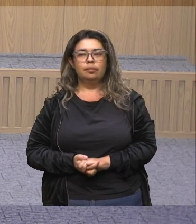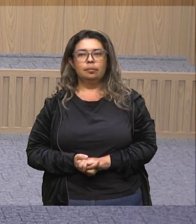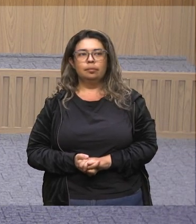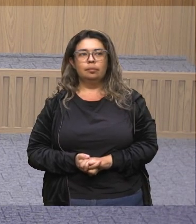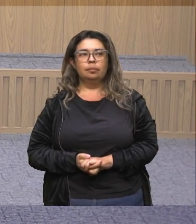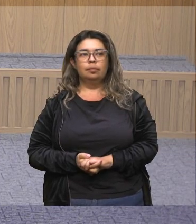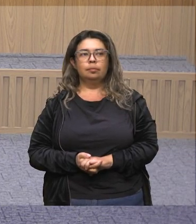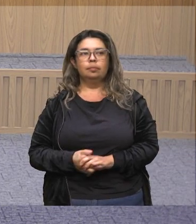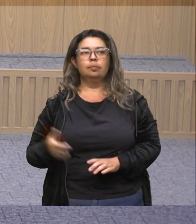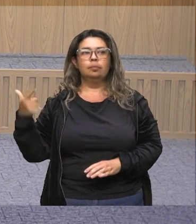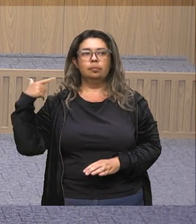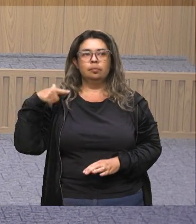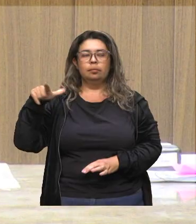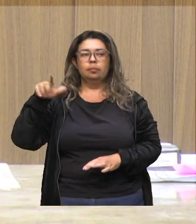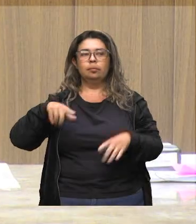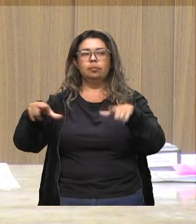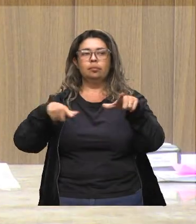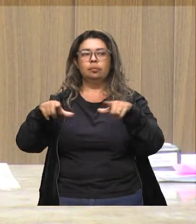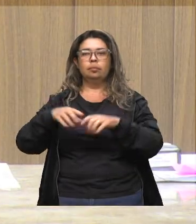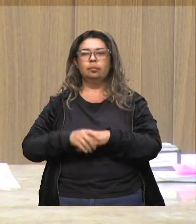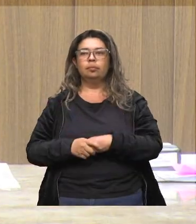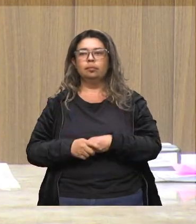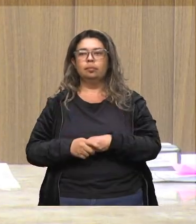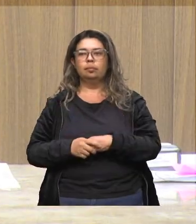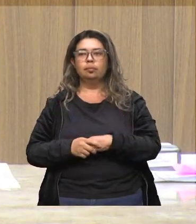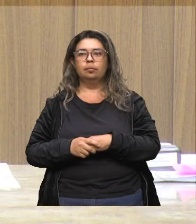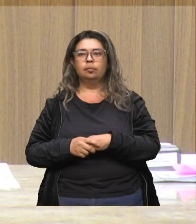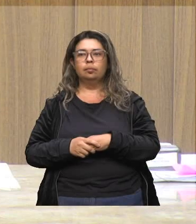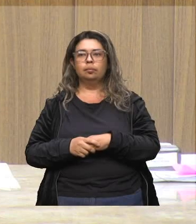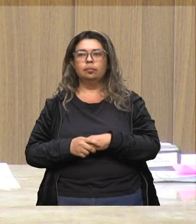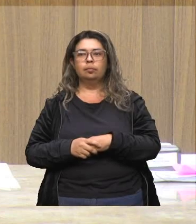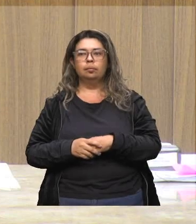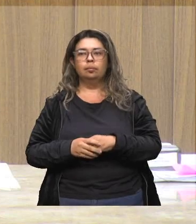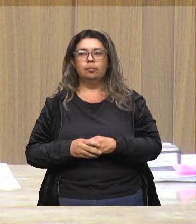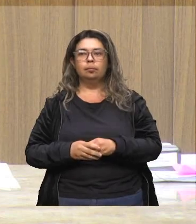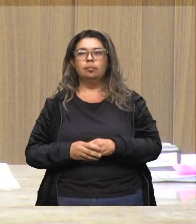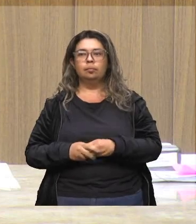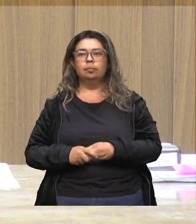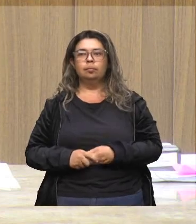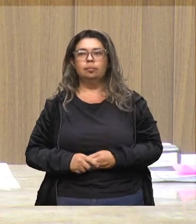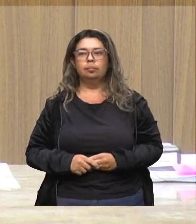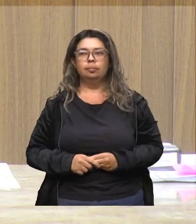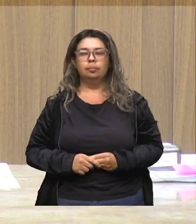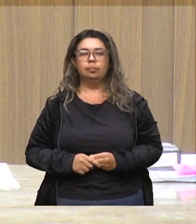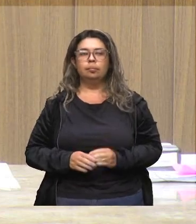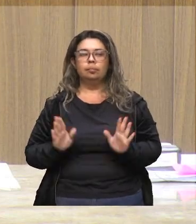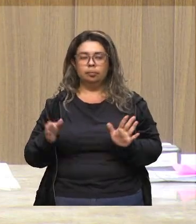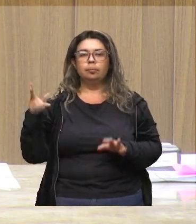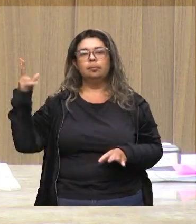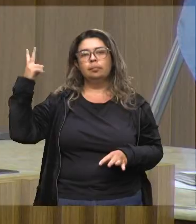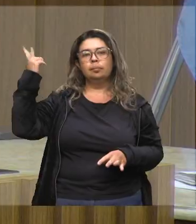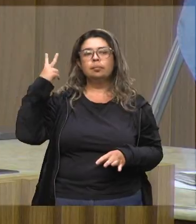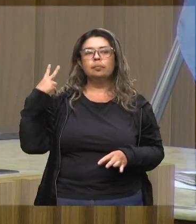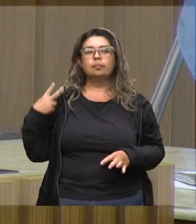Dando continuidade aos trabalhos, concedo a palavra à vereadora Viviane Delmassa.